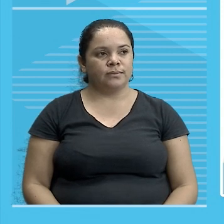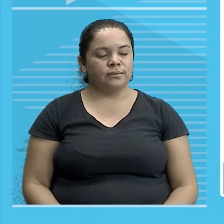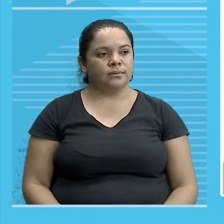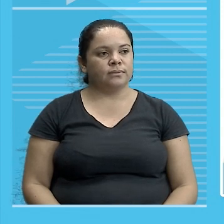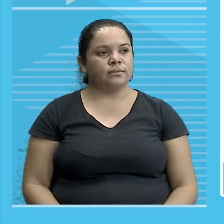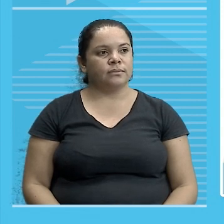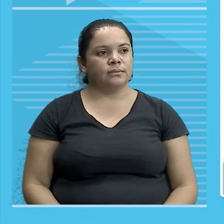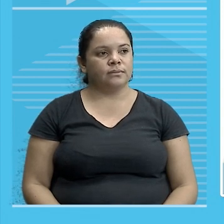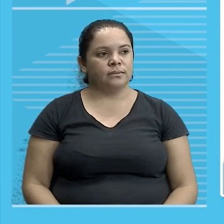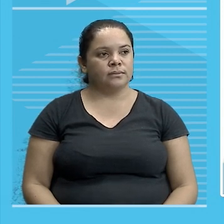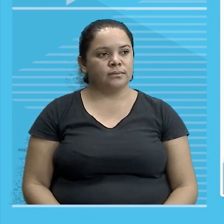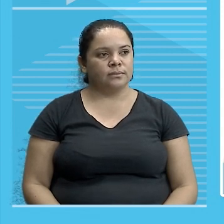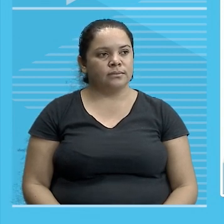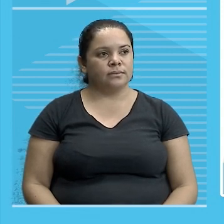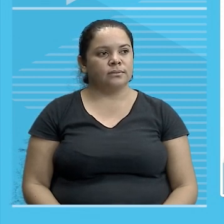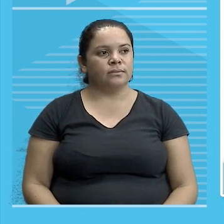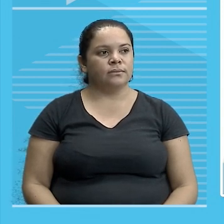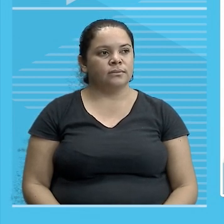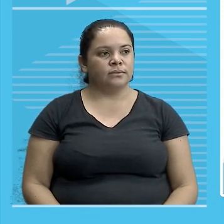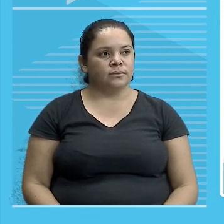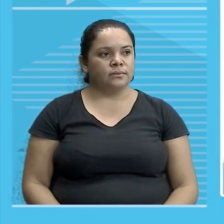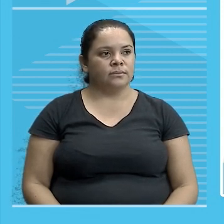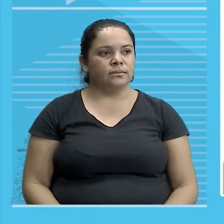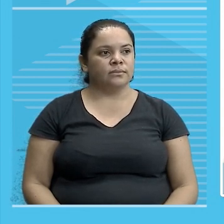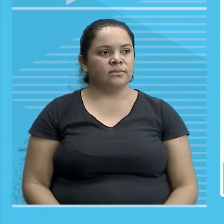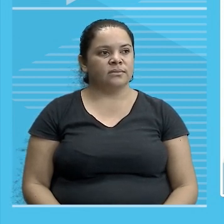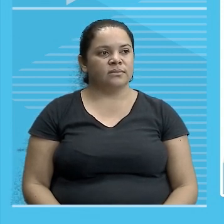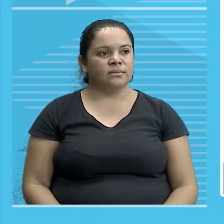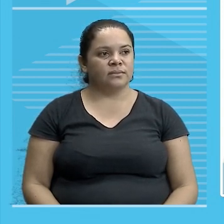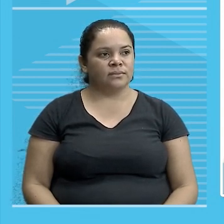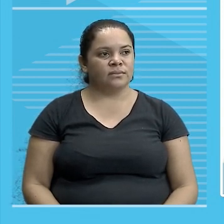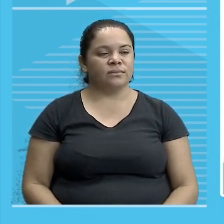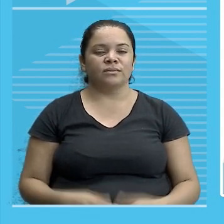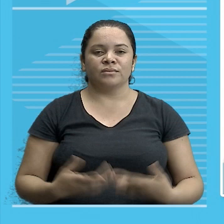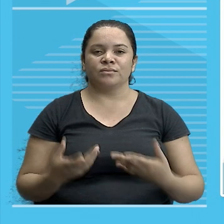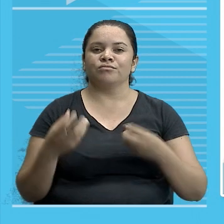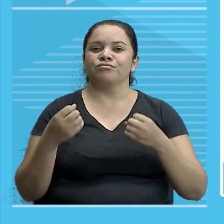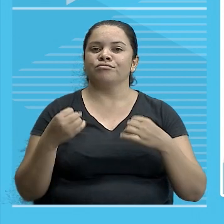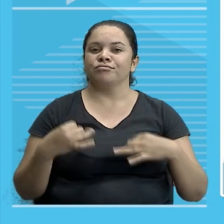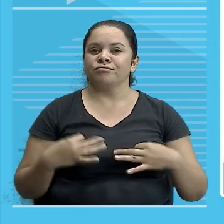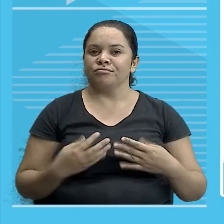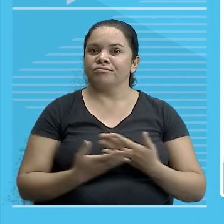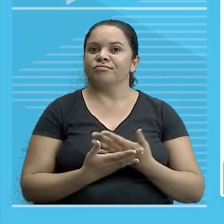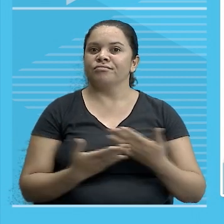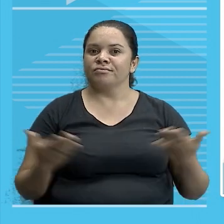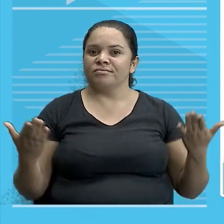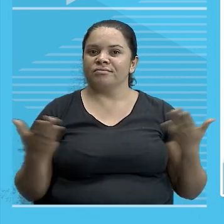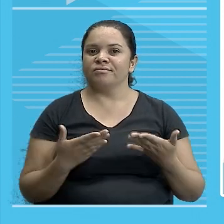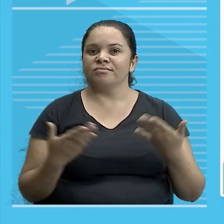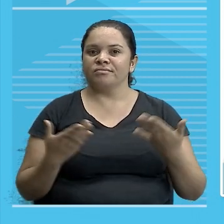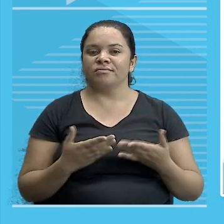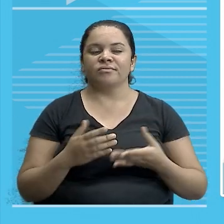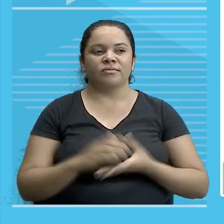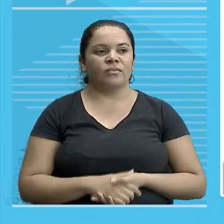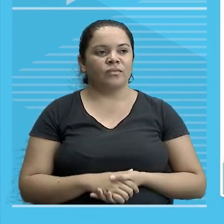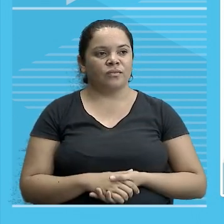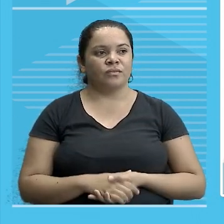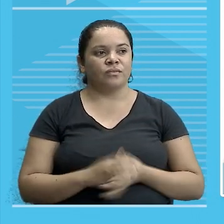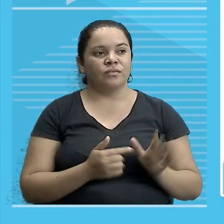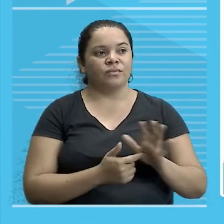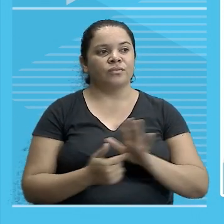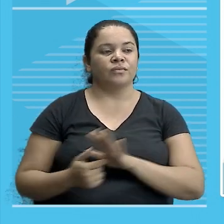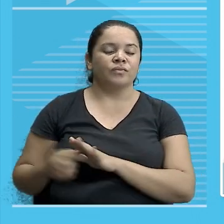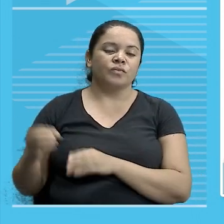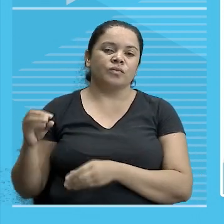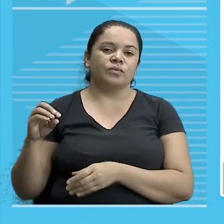atua emulsificando as gorduras. Eu falei sobre isso para vocês hoje, inclusive eu disse onde é que essa substância é